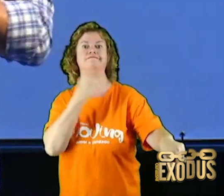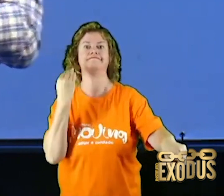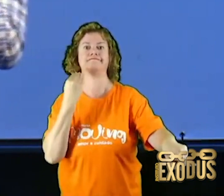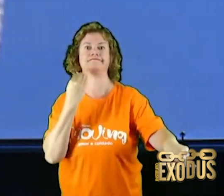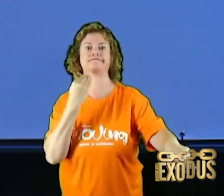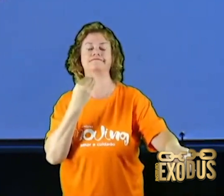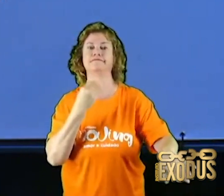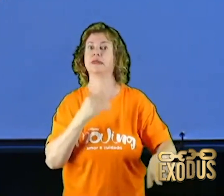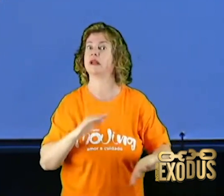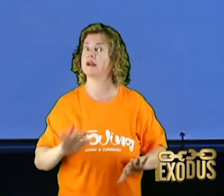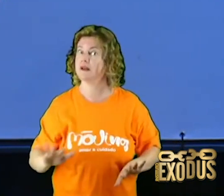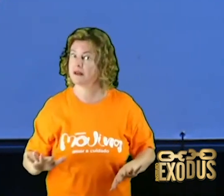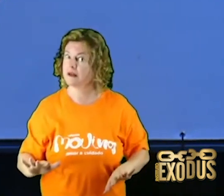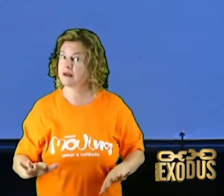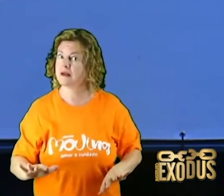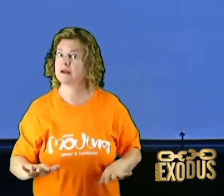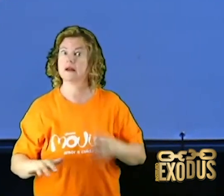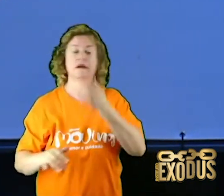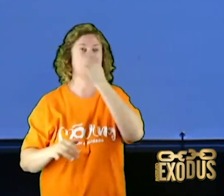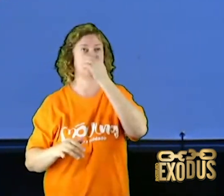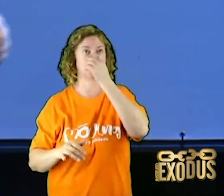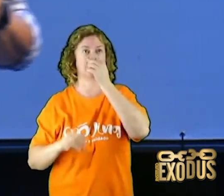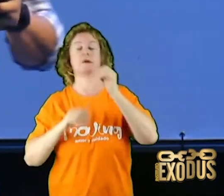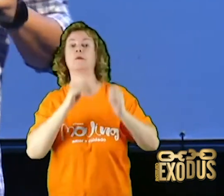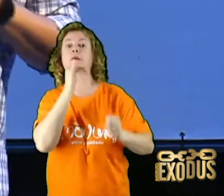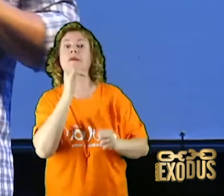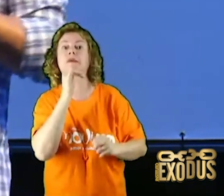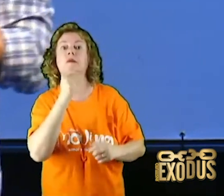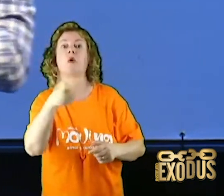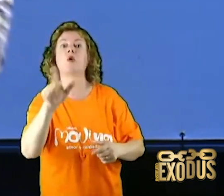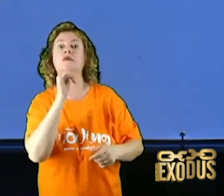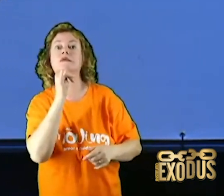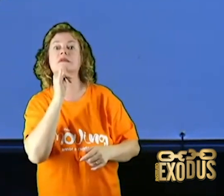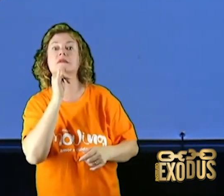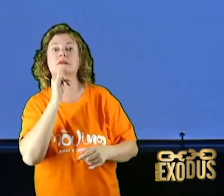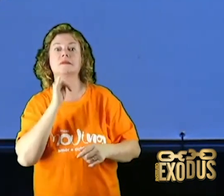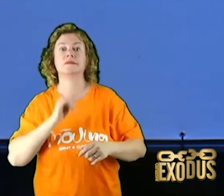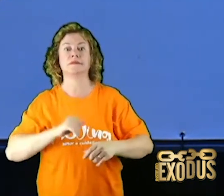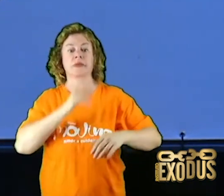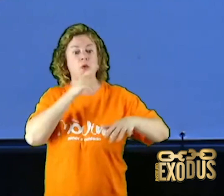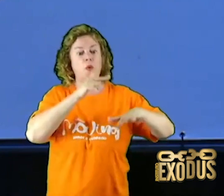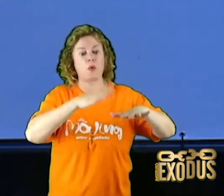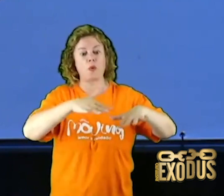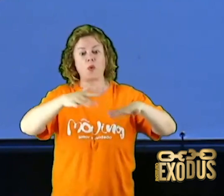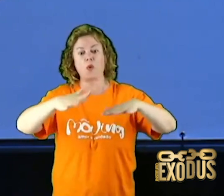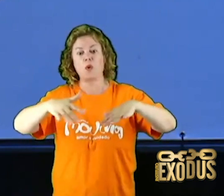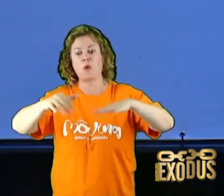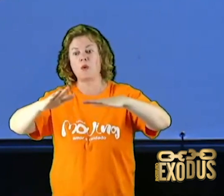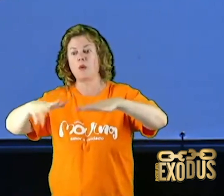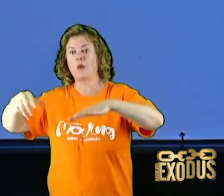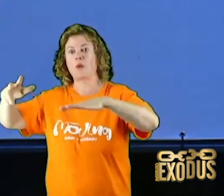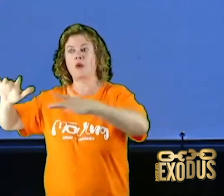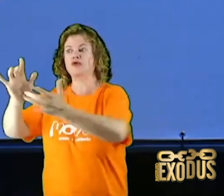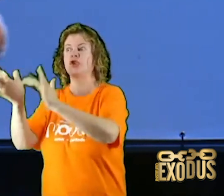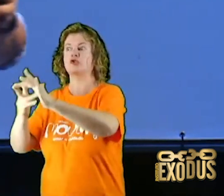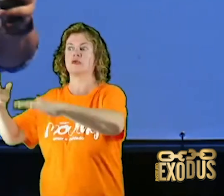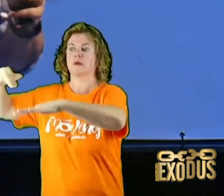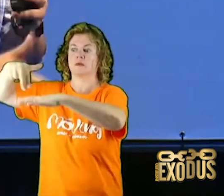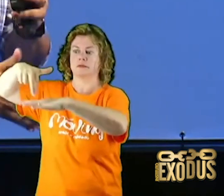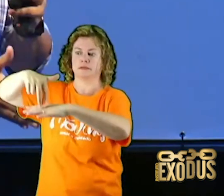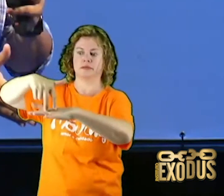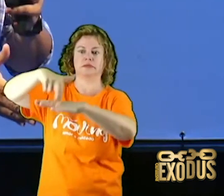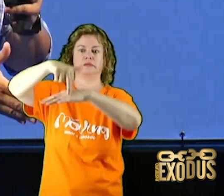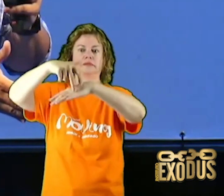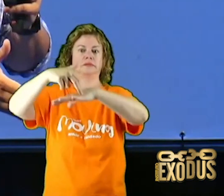que é normal? Você andar sobre as águas. E Pedro andou sobre as águas. Jesus andou sobre as águas. Isso é milagre. Ninguém vai andar sobre